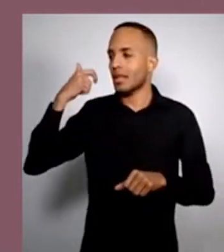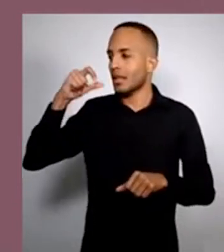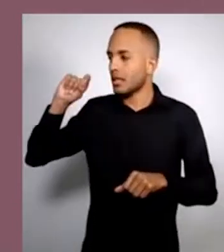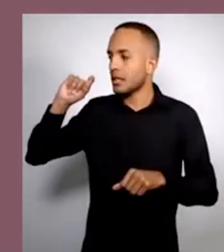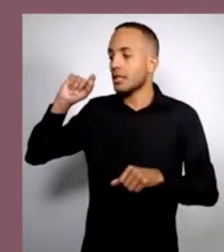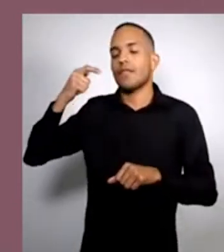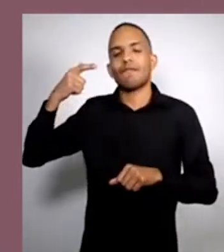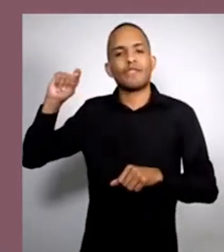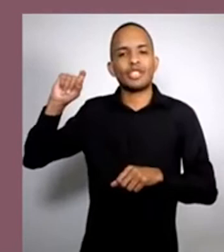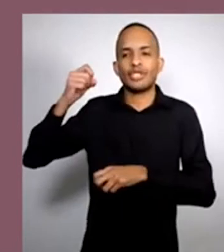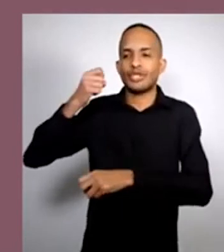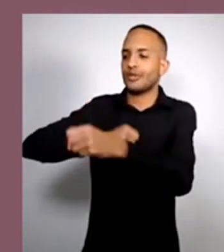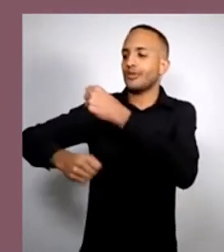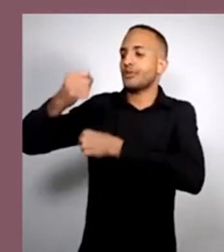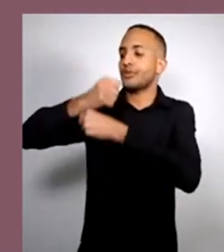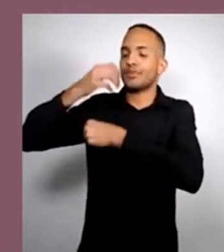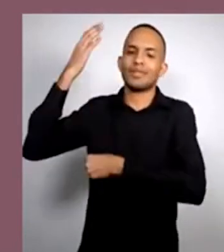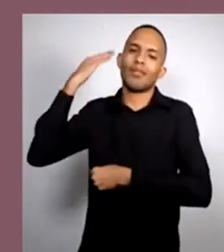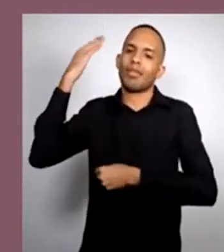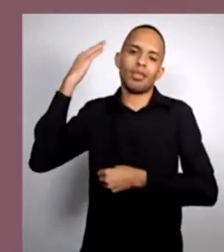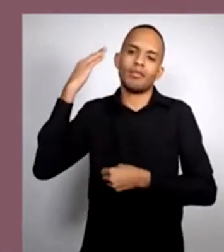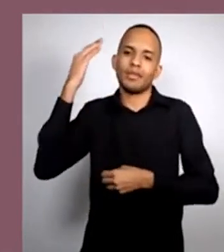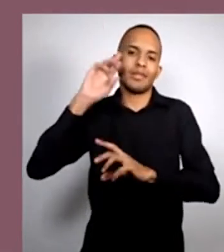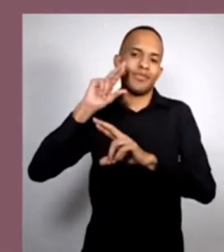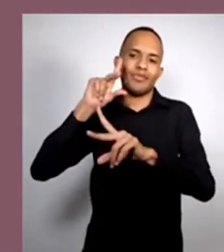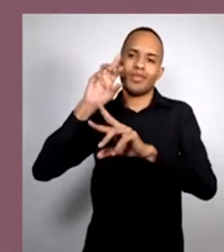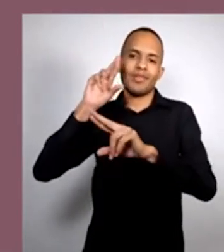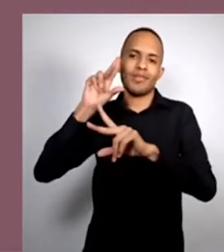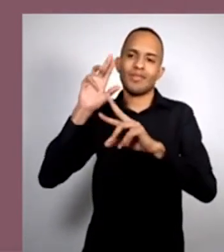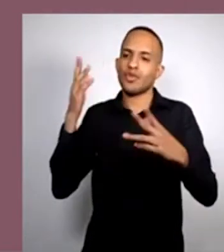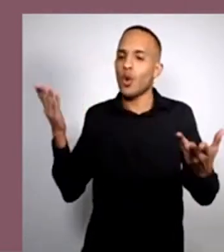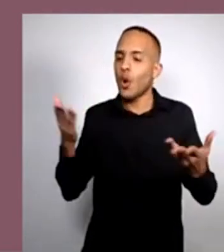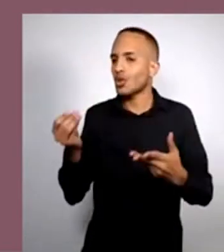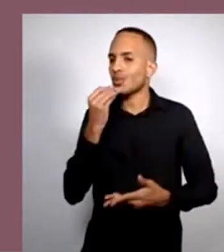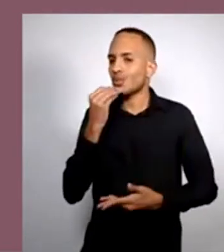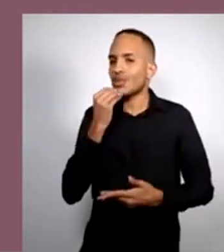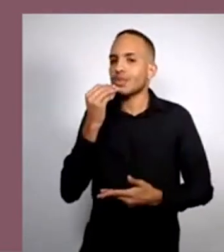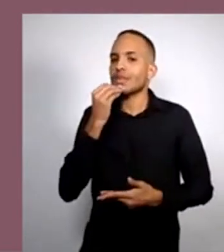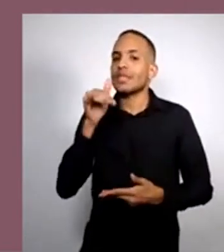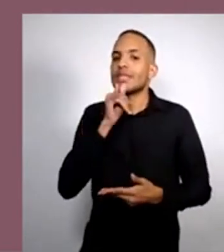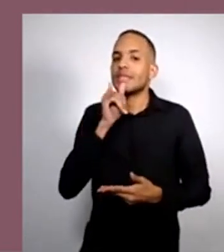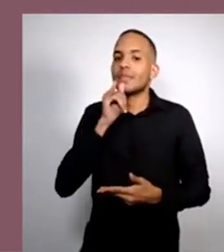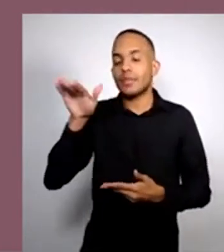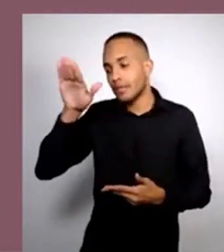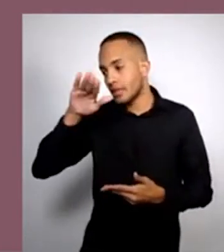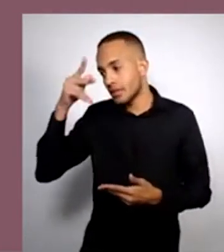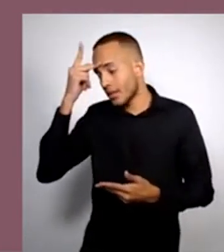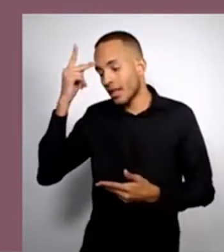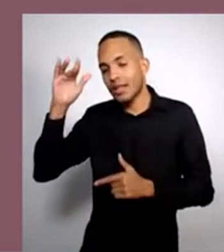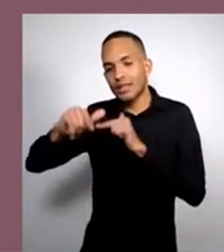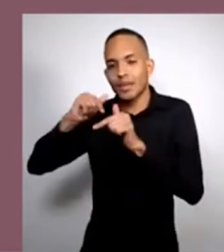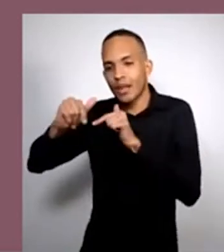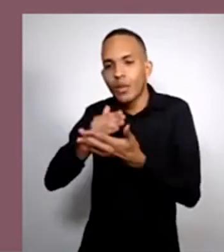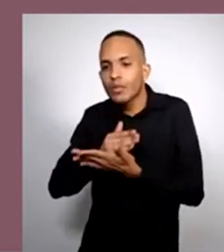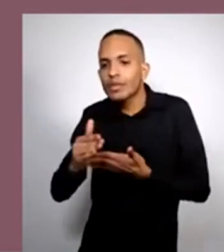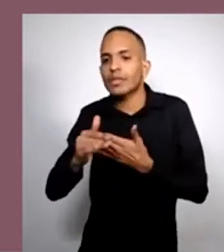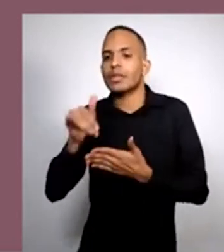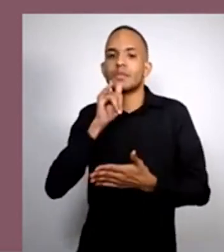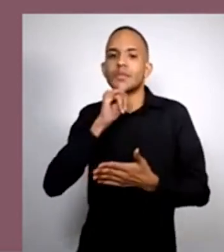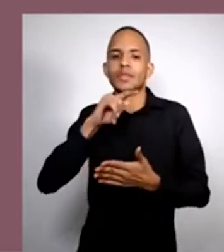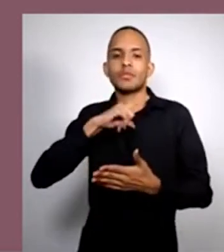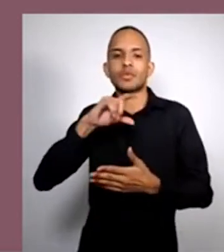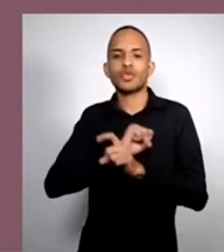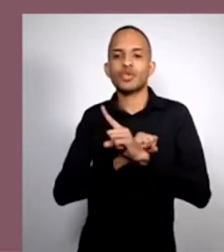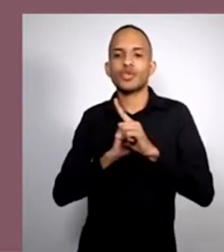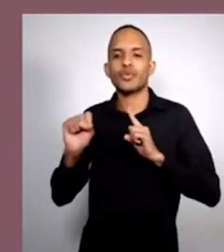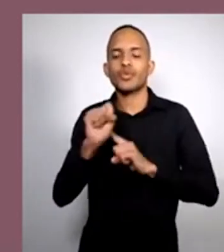anos atrás, ou quando, né, muitos dos nossos mestres começaram a ter que trabalhar. Nós temos uma sociedade que